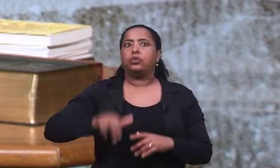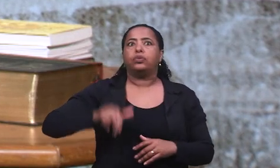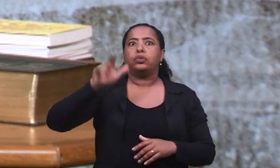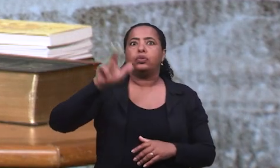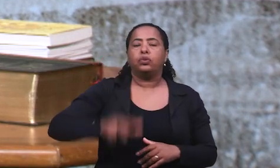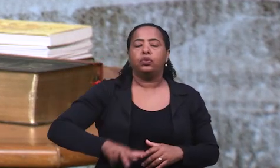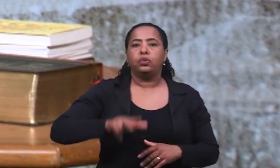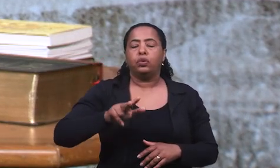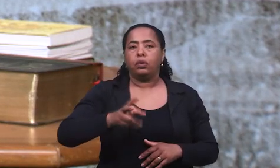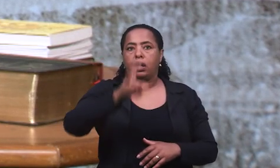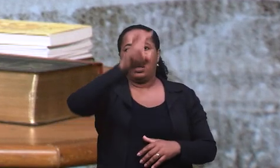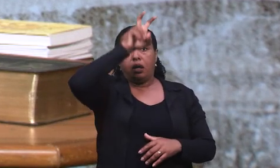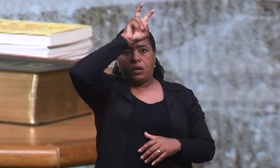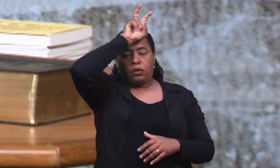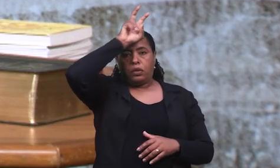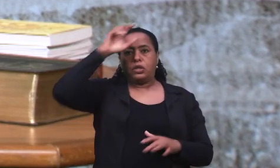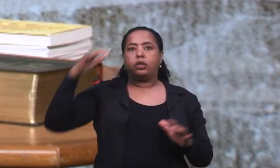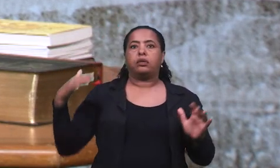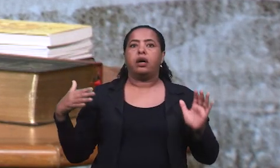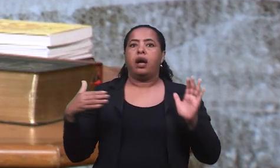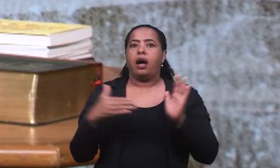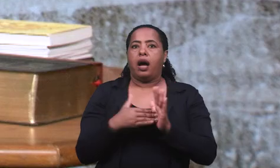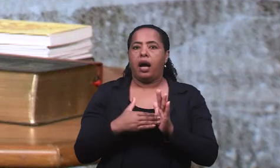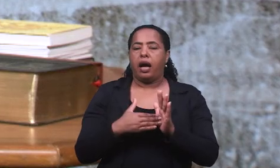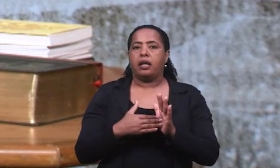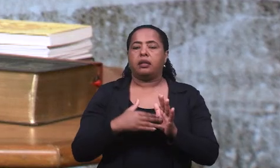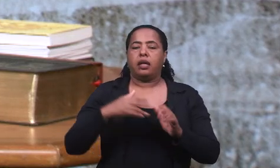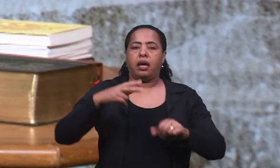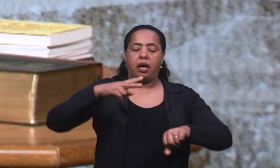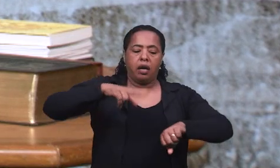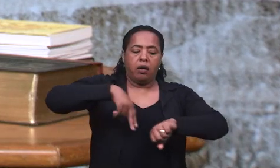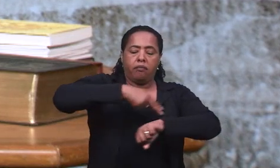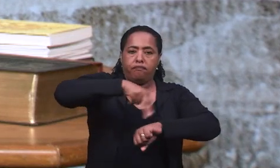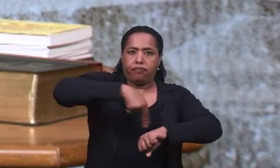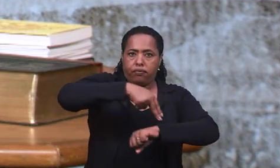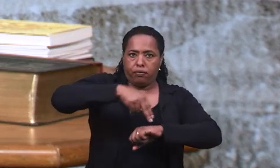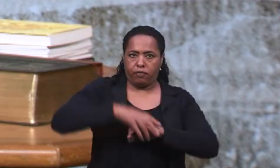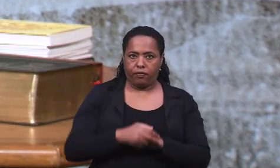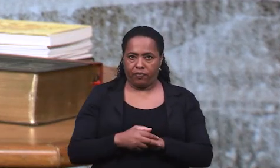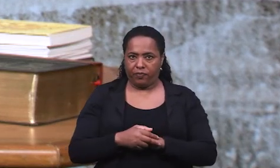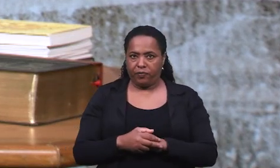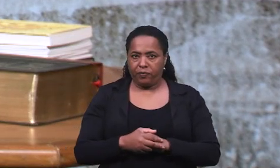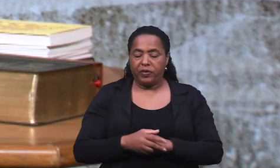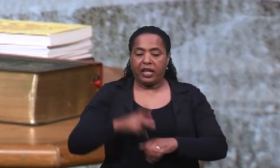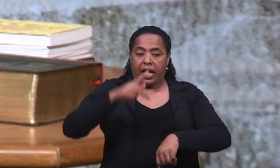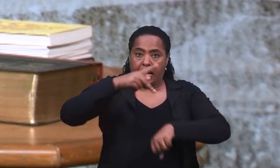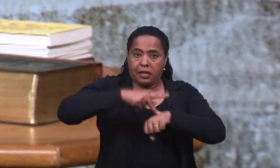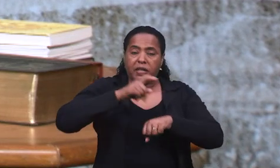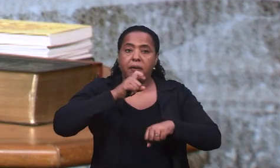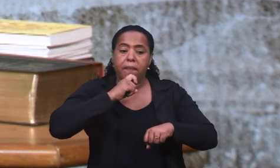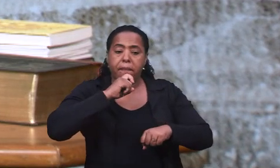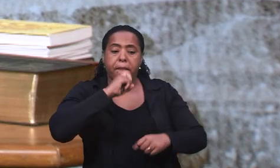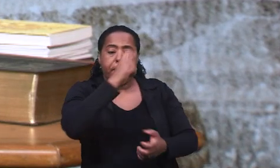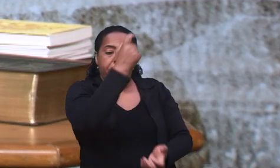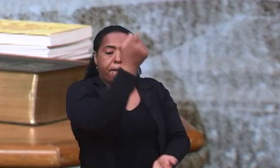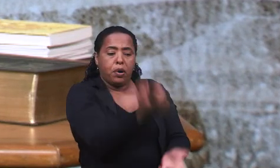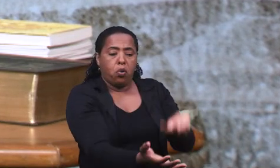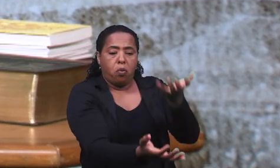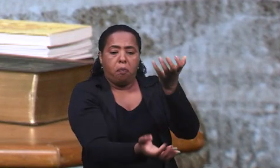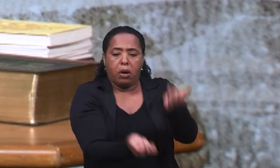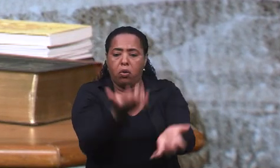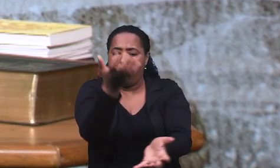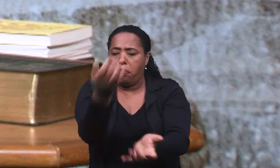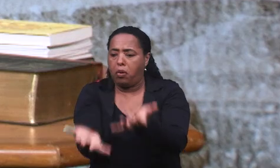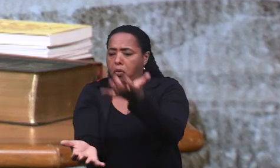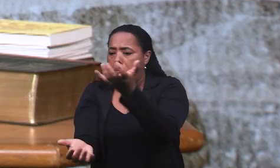do Egito, desde que veio a ser uma nação. E a saraiva feriu em toda a terra do